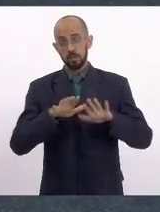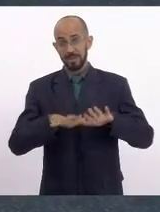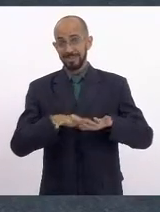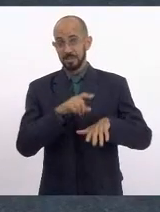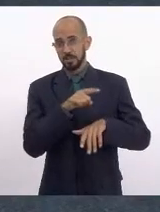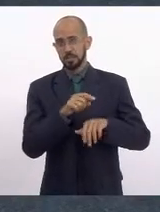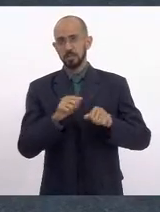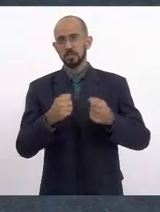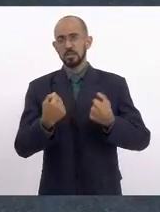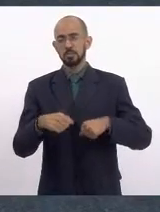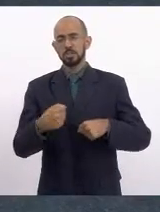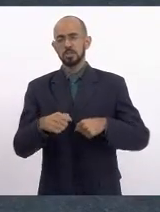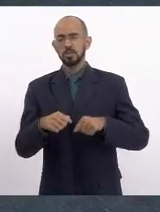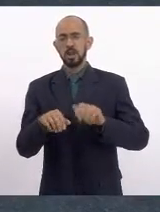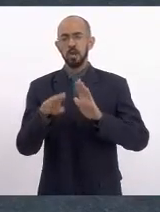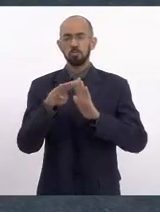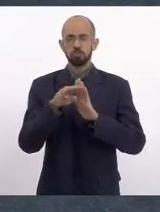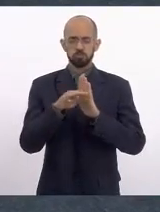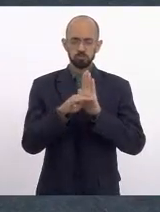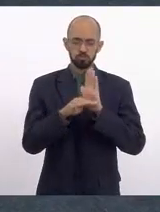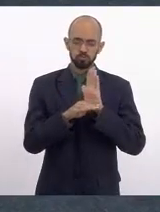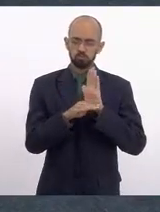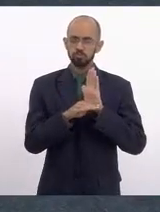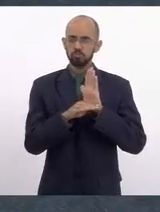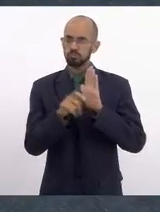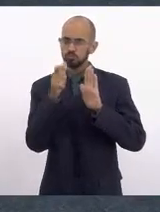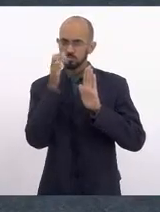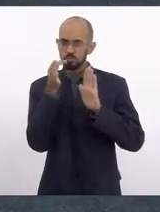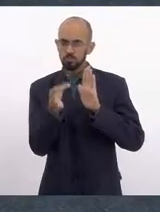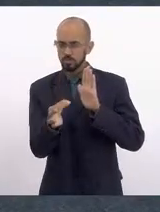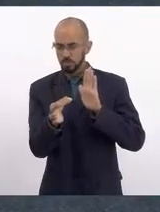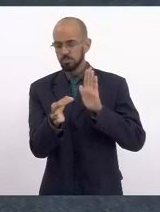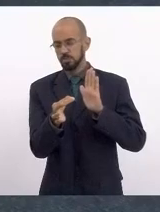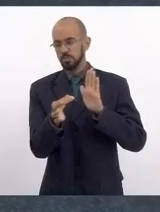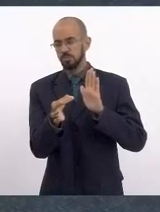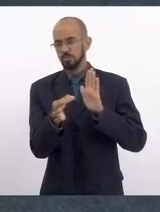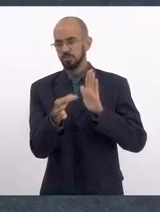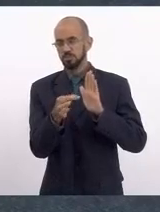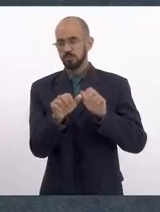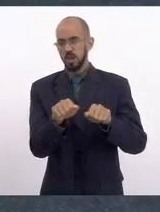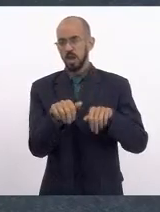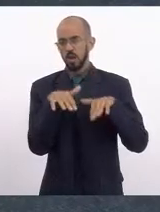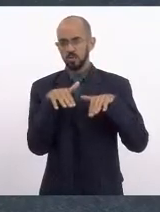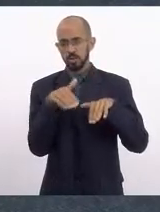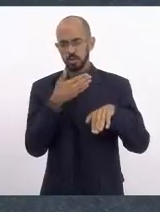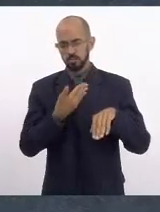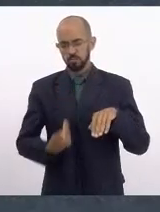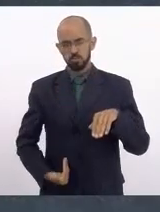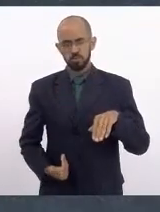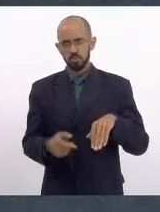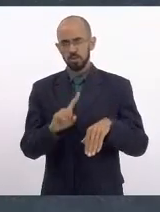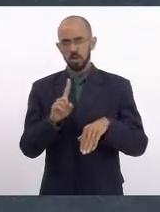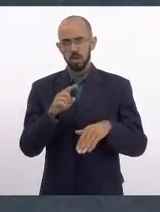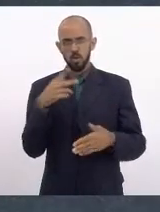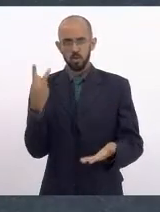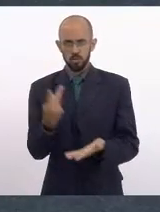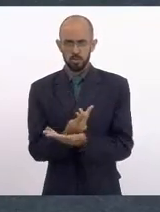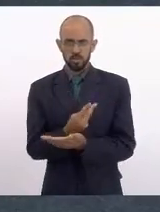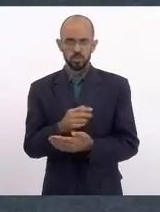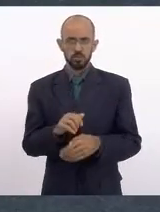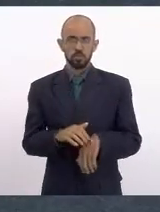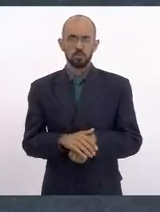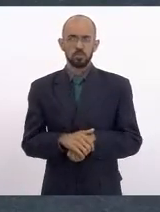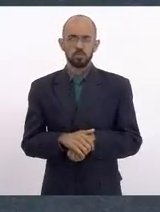alguns procedimentos termo ter sido observados no sim inclusive audiências públicas que não aconteceram